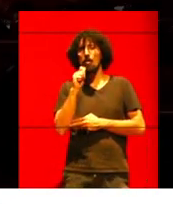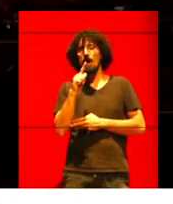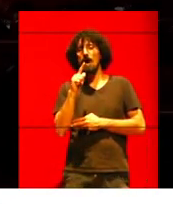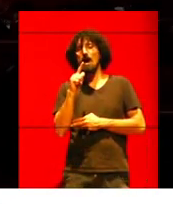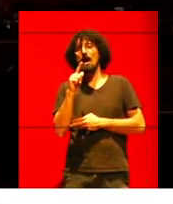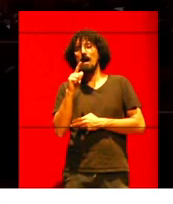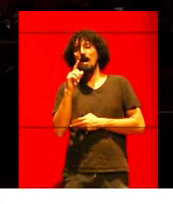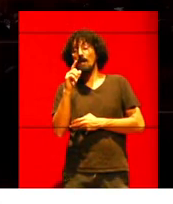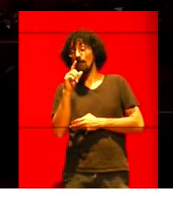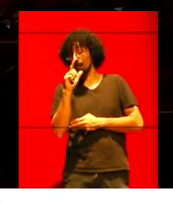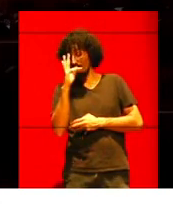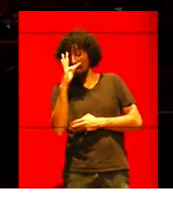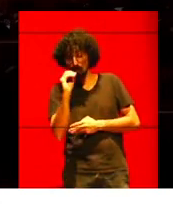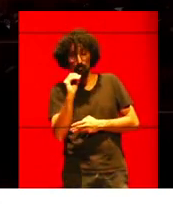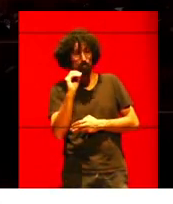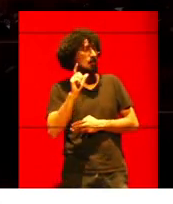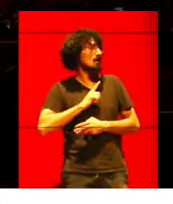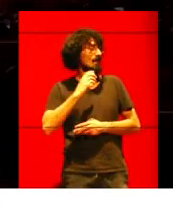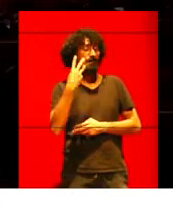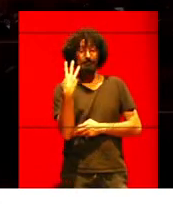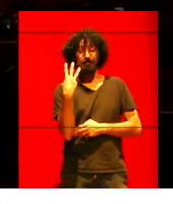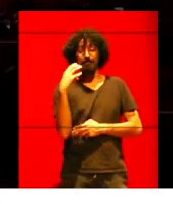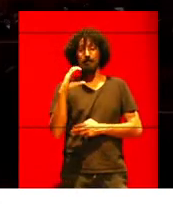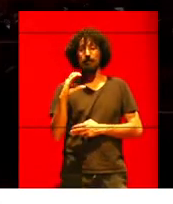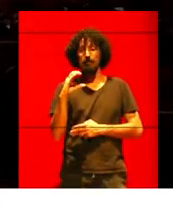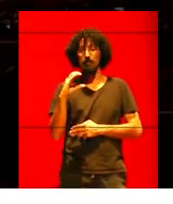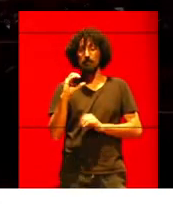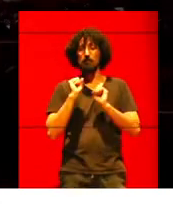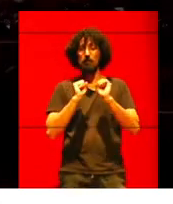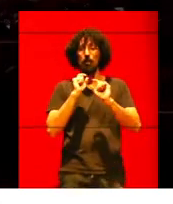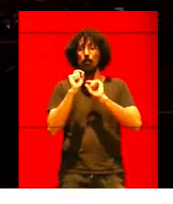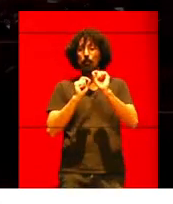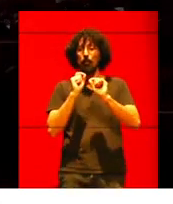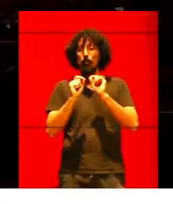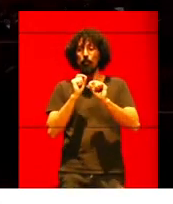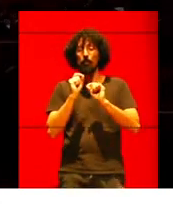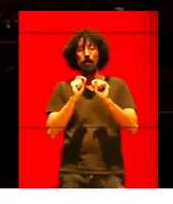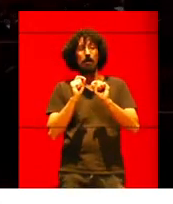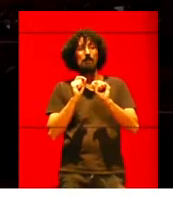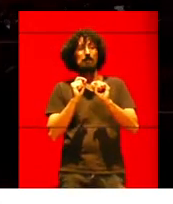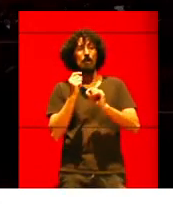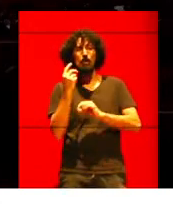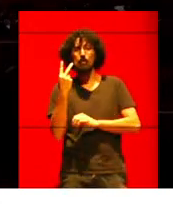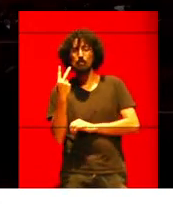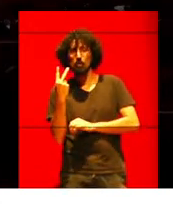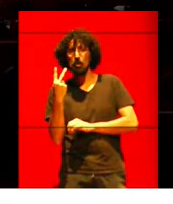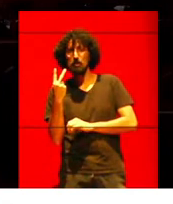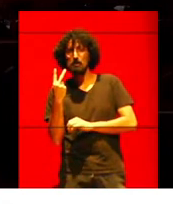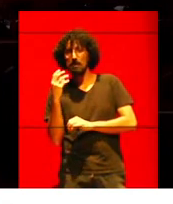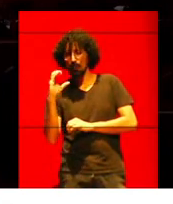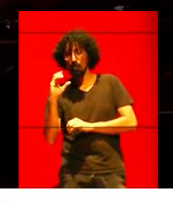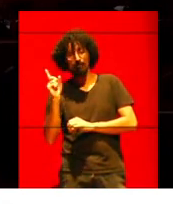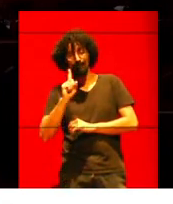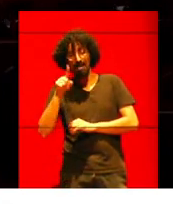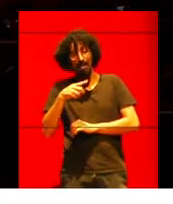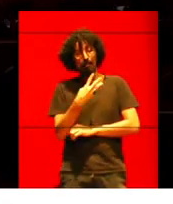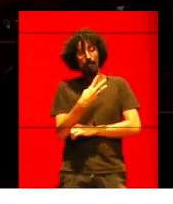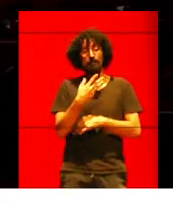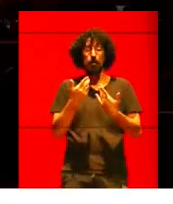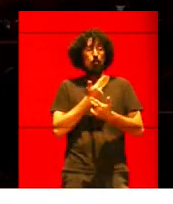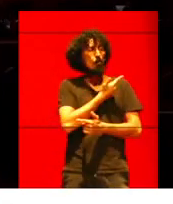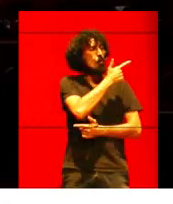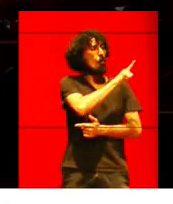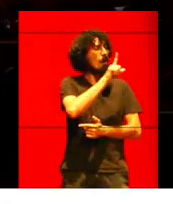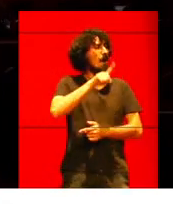3. Pode ter aí, na cadeia principal, se eu estou procurando só com 2 carbonos? Não. E o